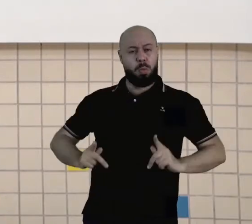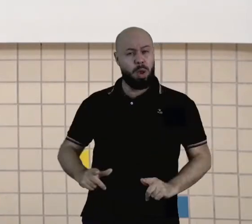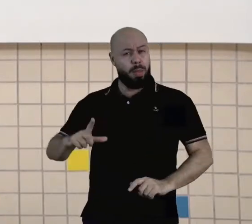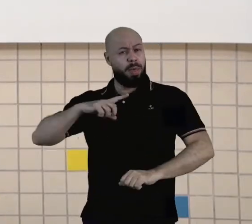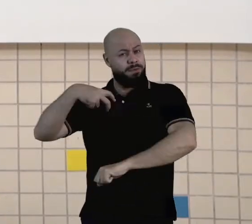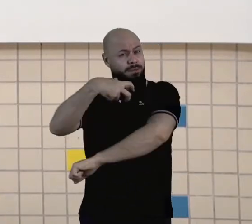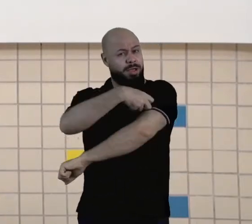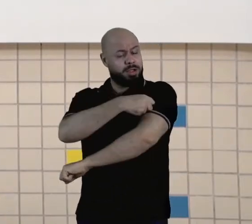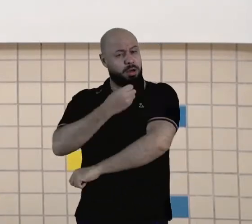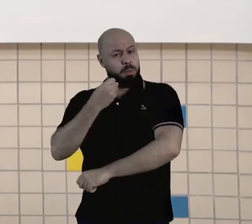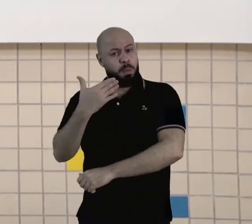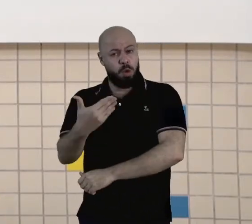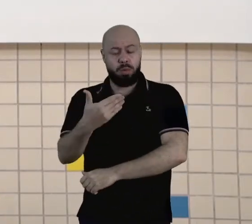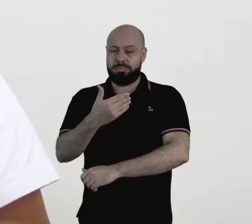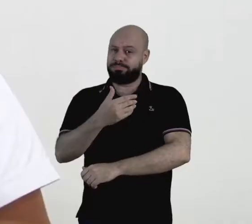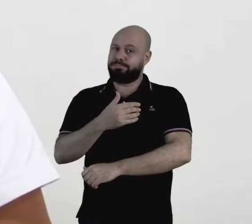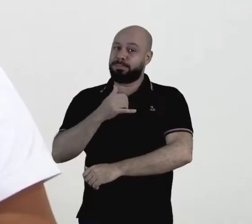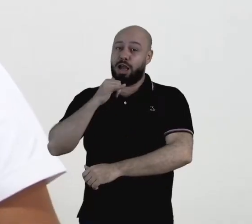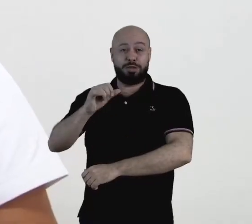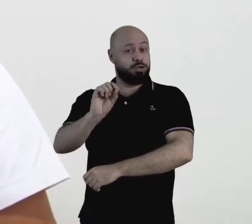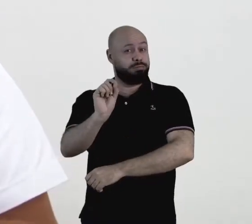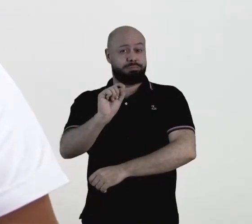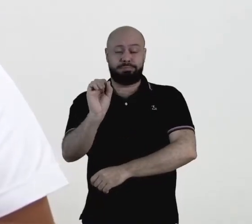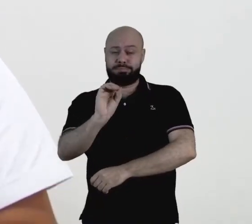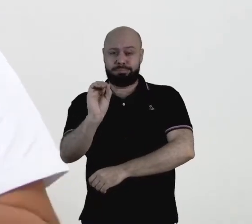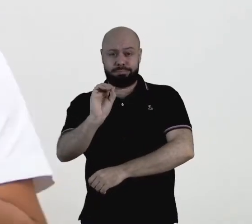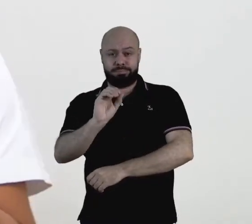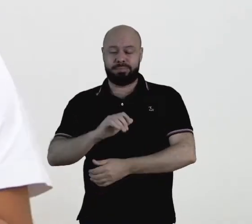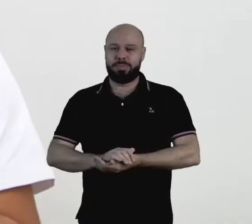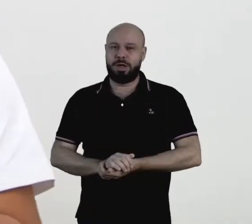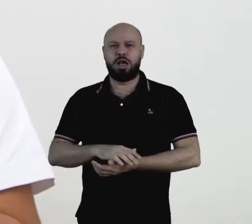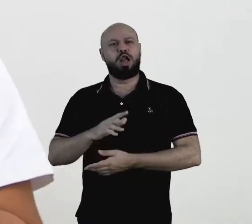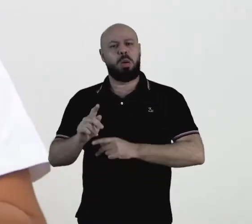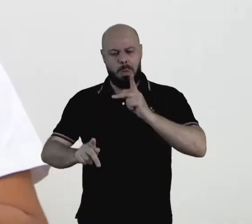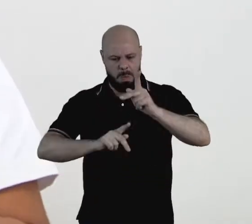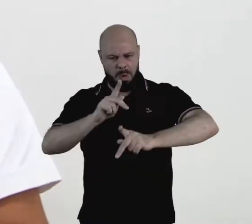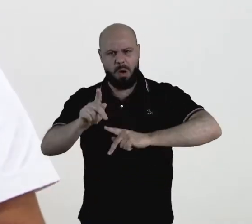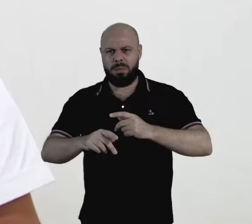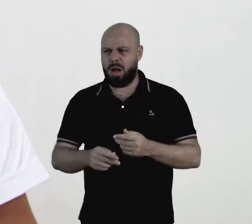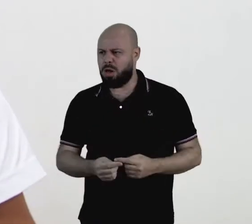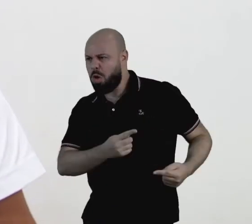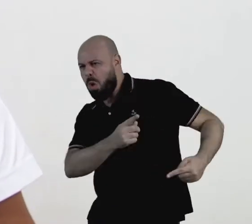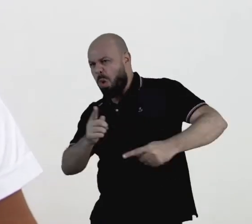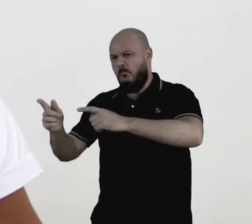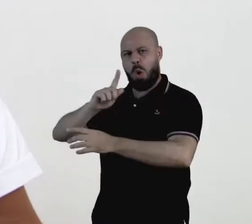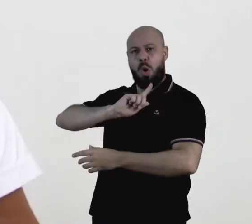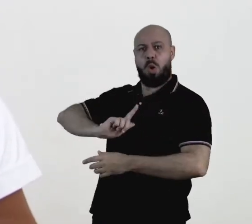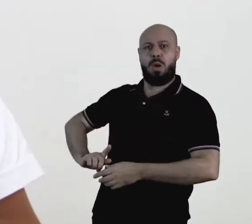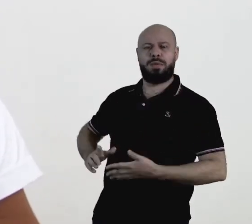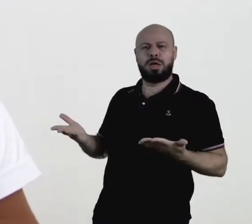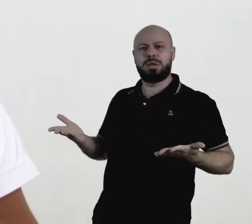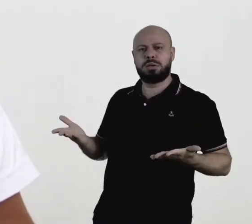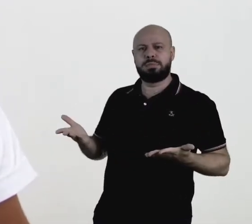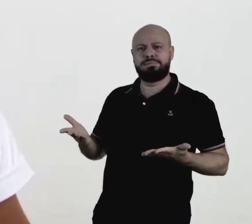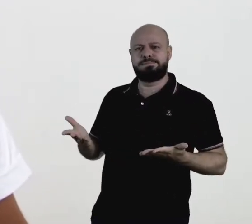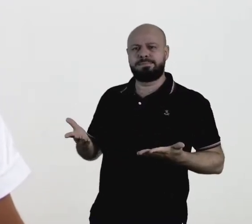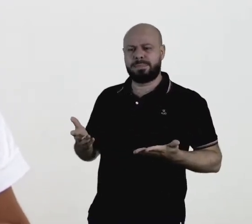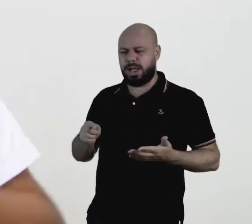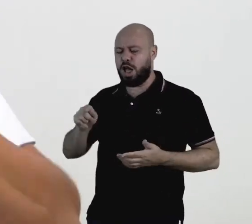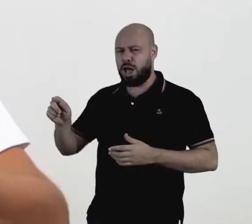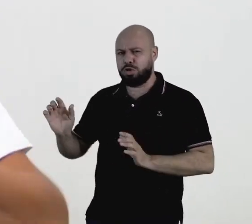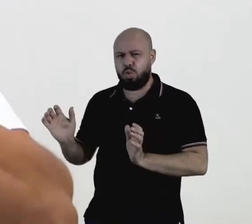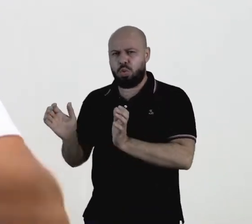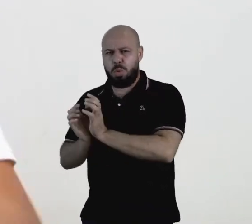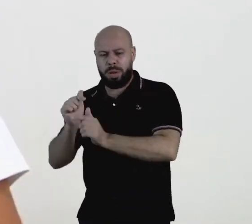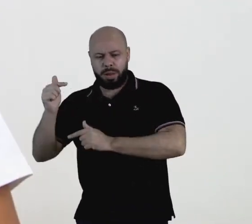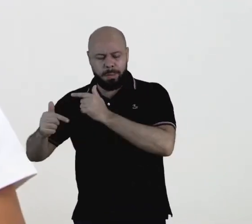vacinação. Resultado, a população se manifestou contra os agentes sanitaristas,